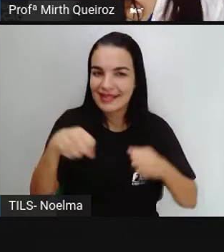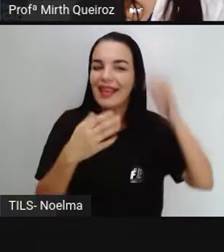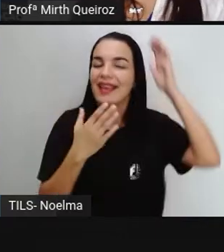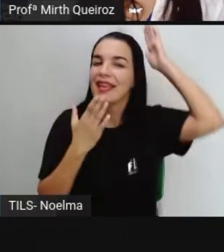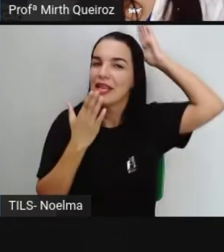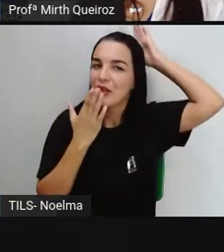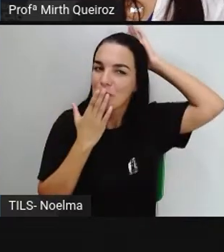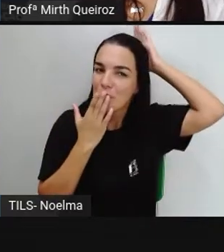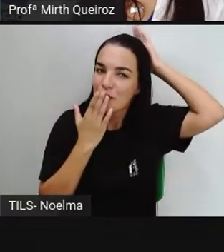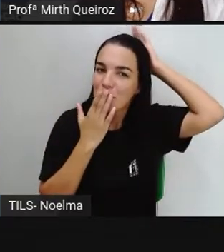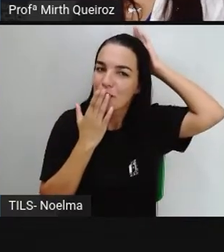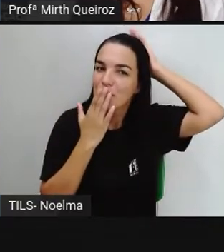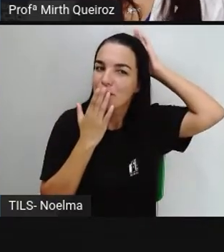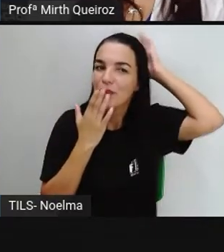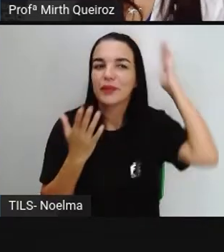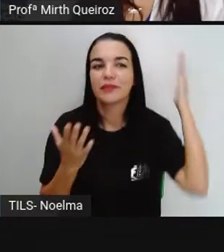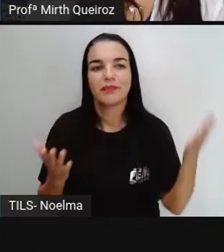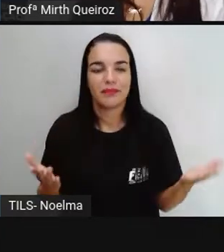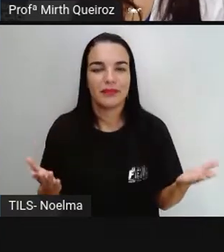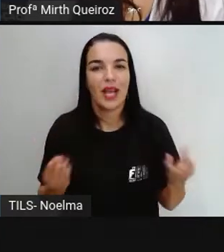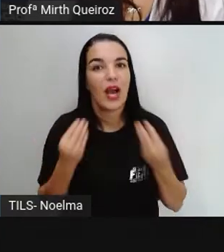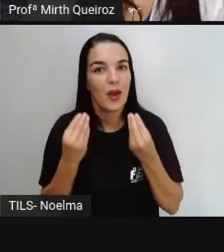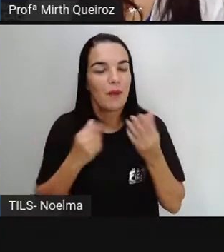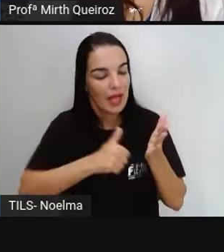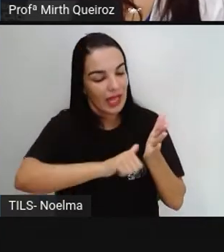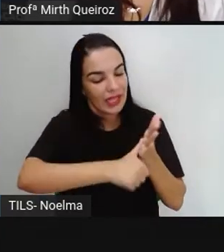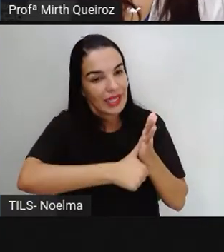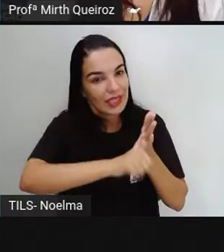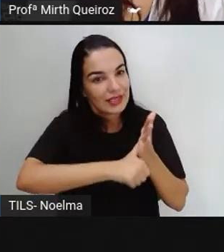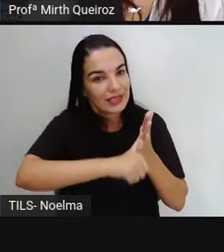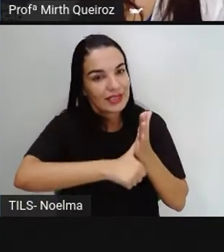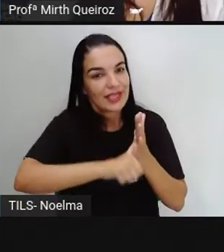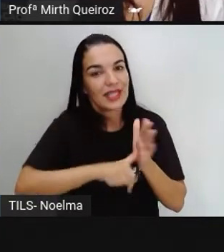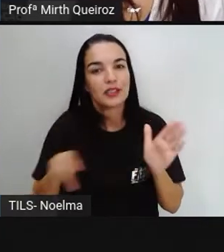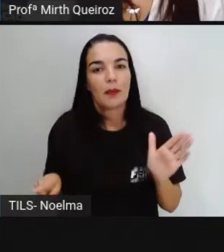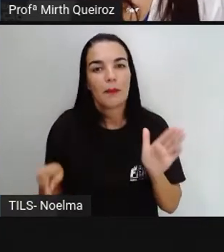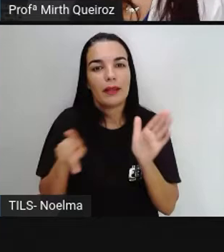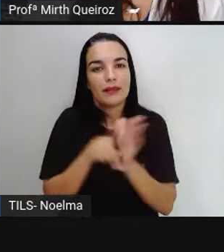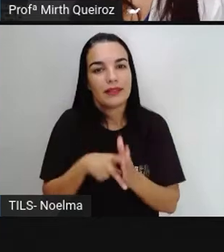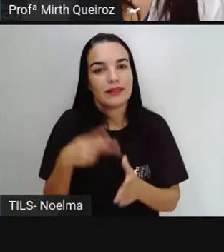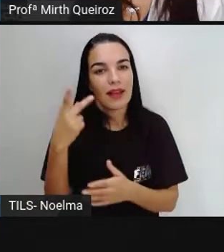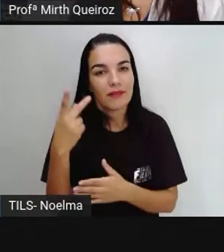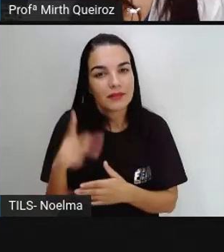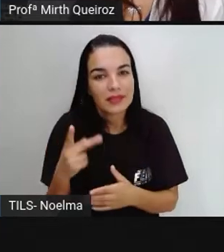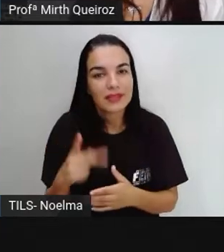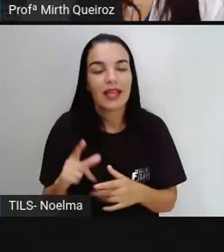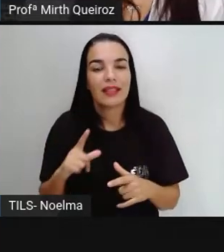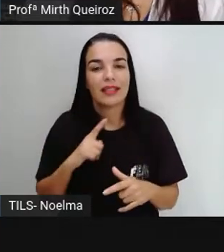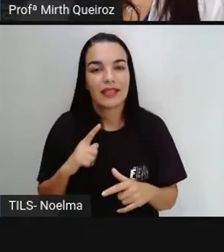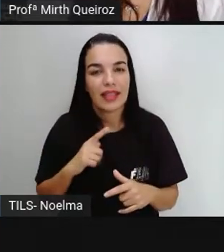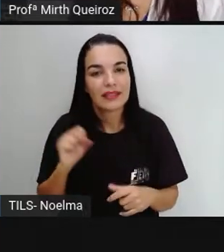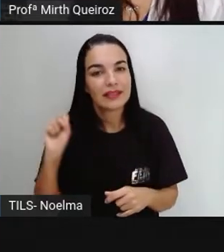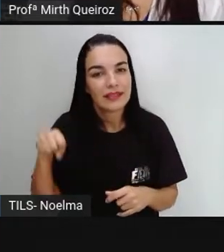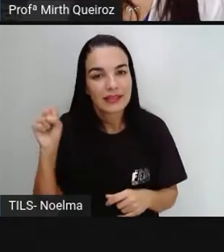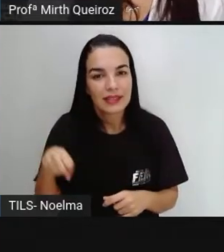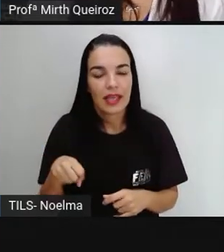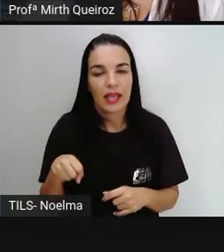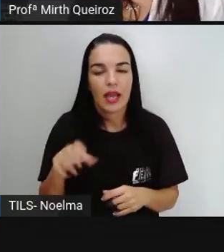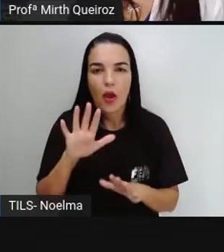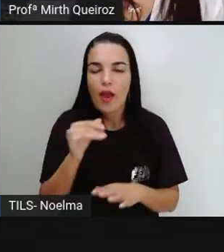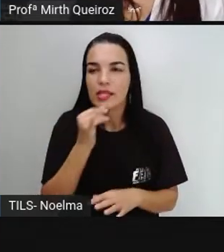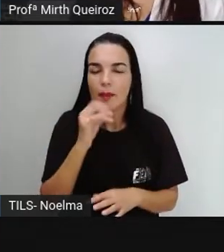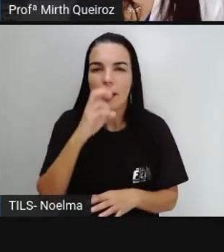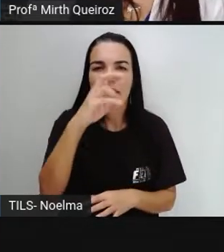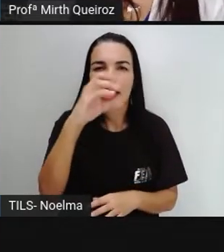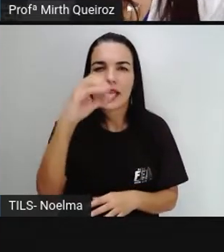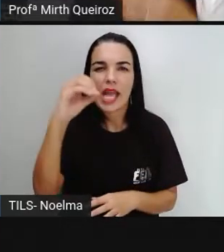Considerar a existência do índio, não considerar essa existência do índio na formação da nossa identidade. Há 500 anos atrás não